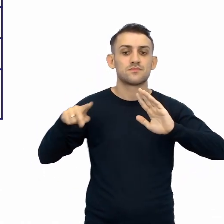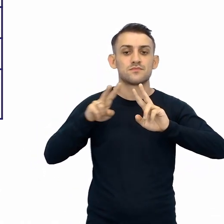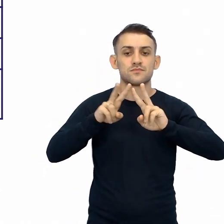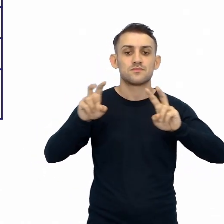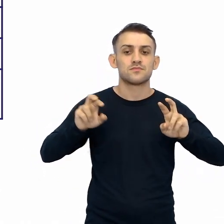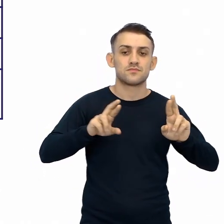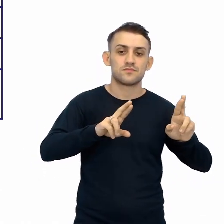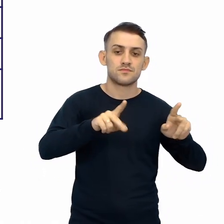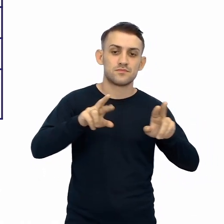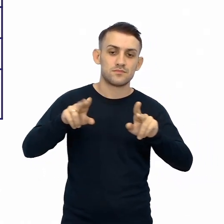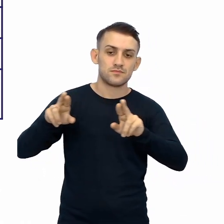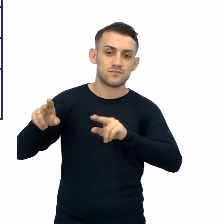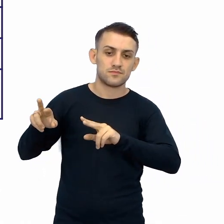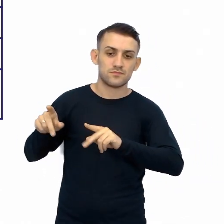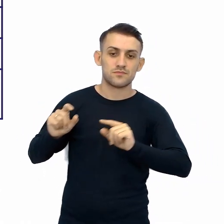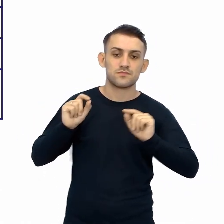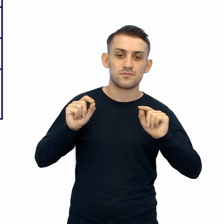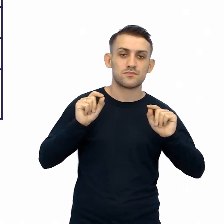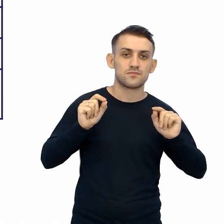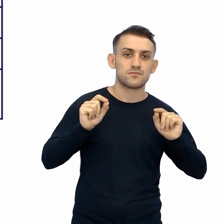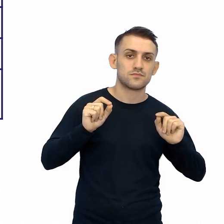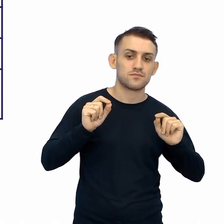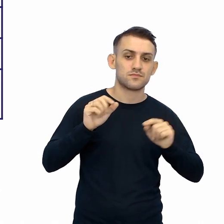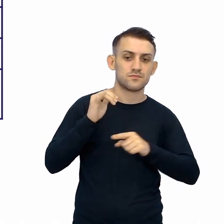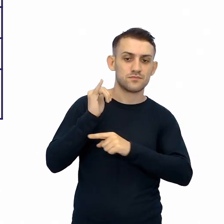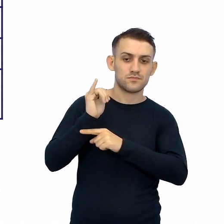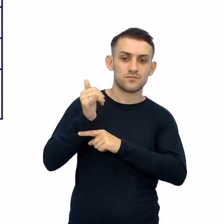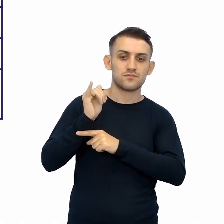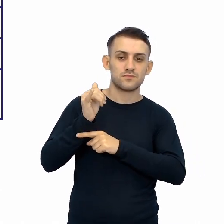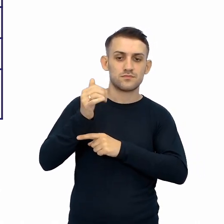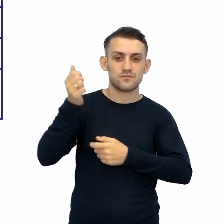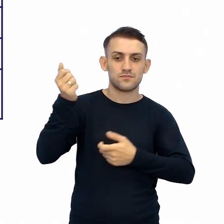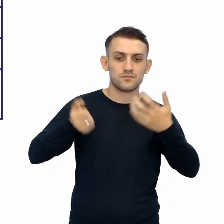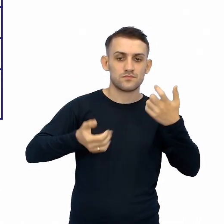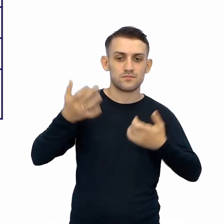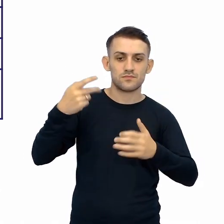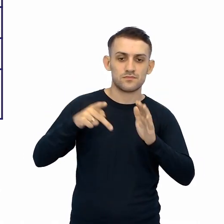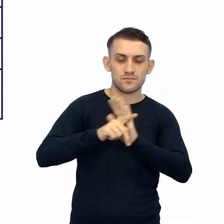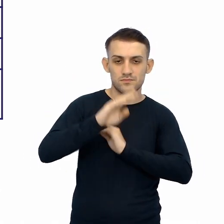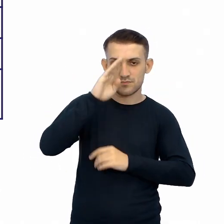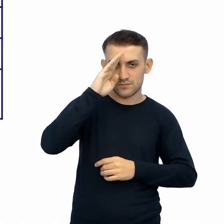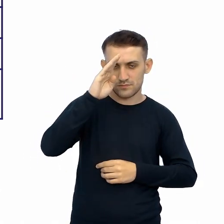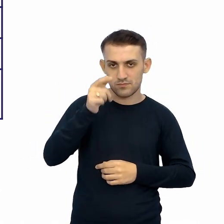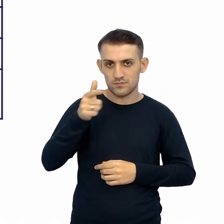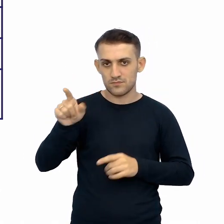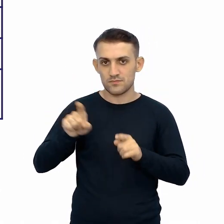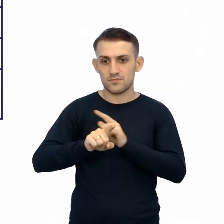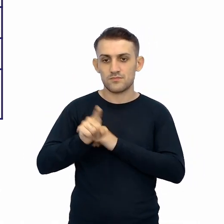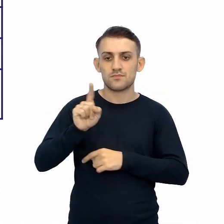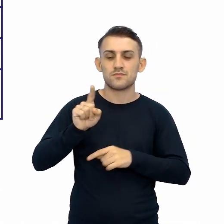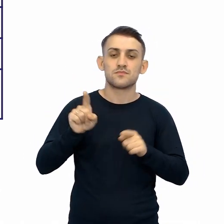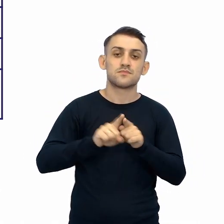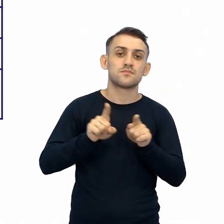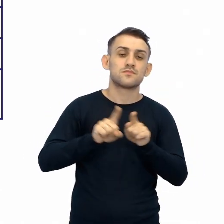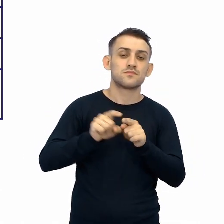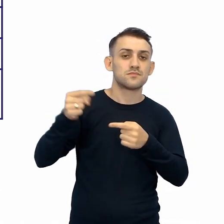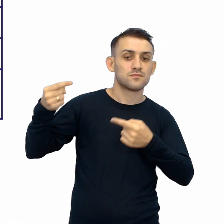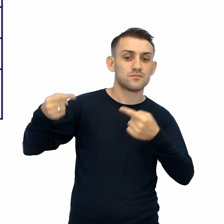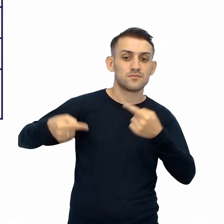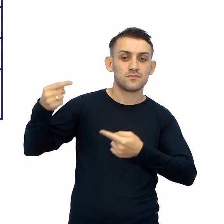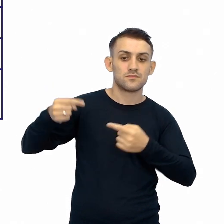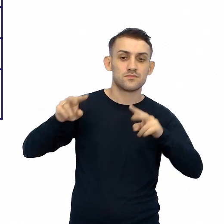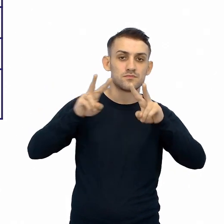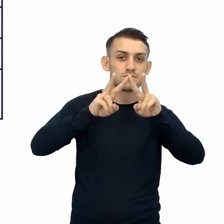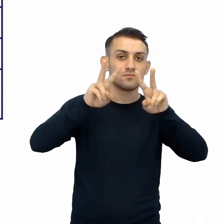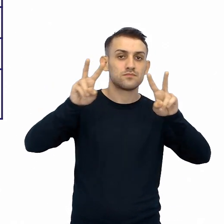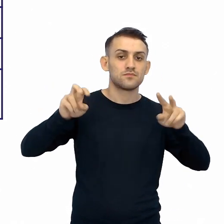as diferenças entre os discursos direto e indireto e uma discussão